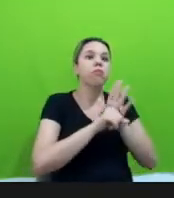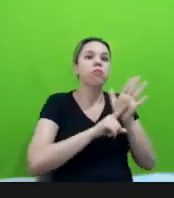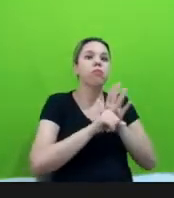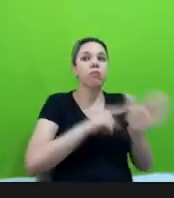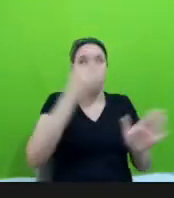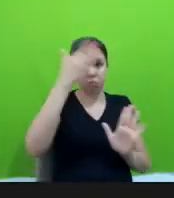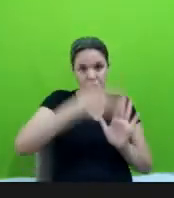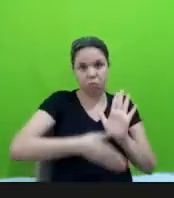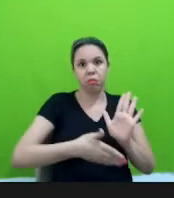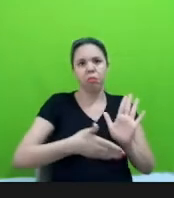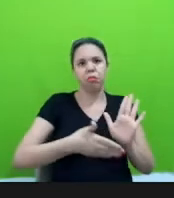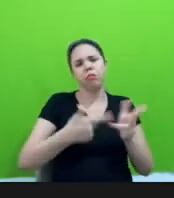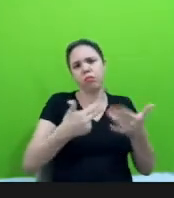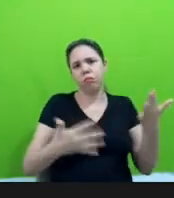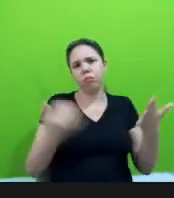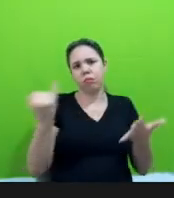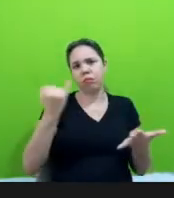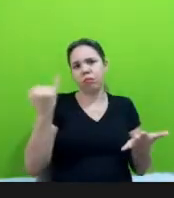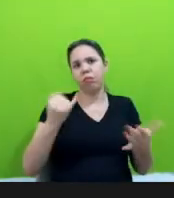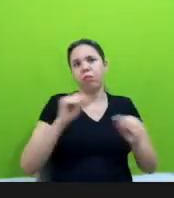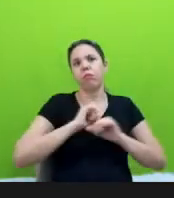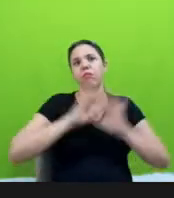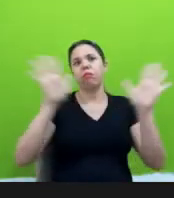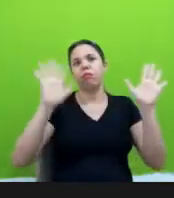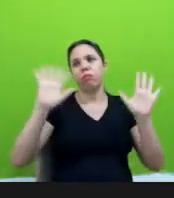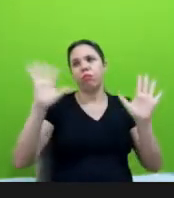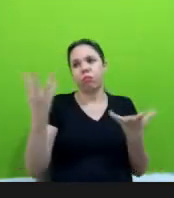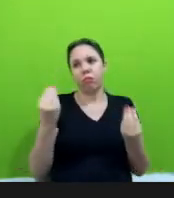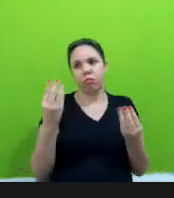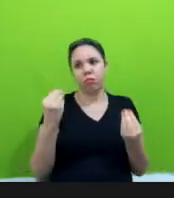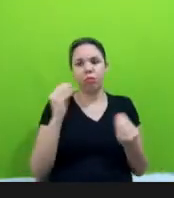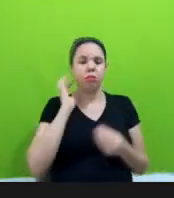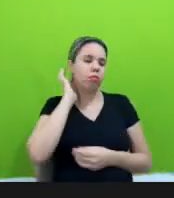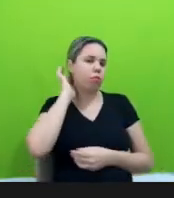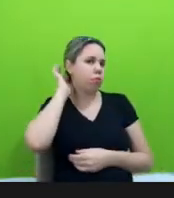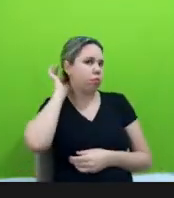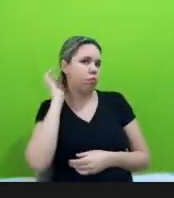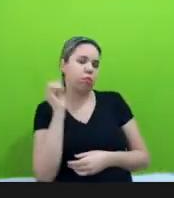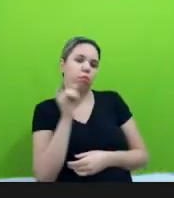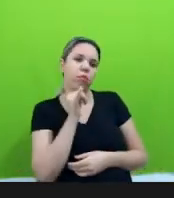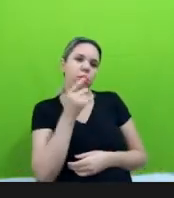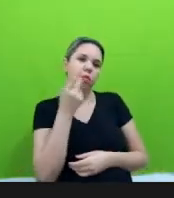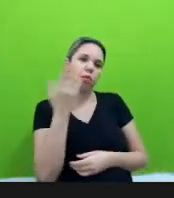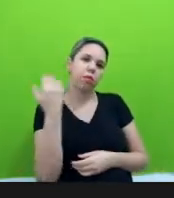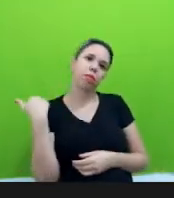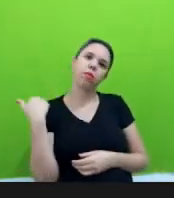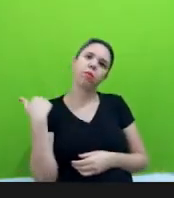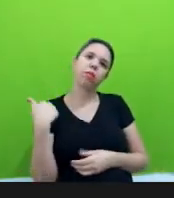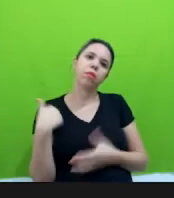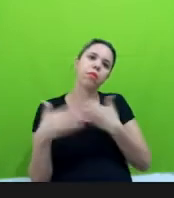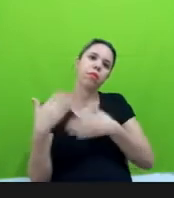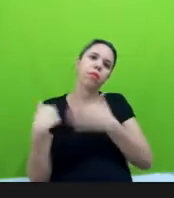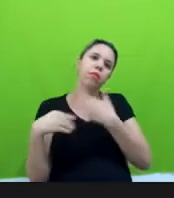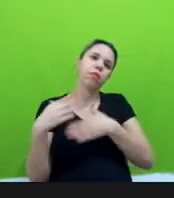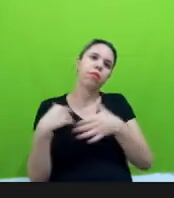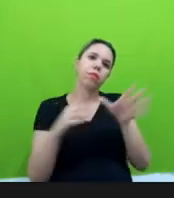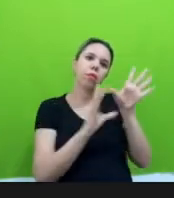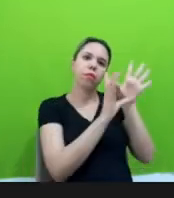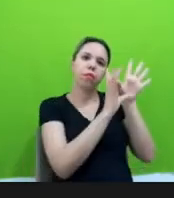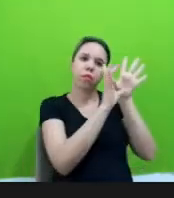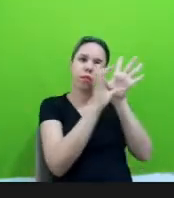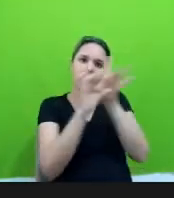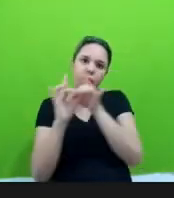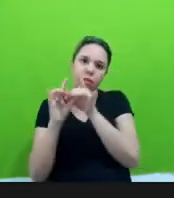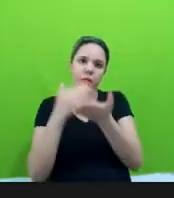aí tem muitos casos, é importante a gente deixar claro que isso acontece muito. E até o caso que eu dei, o processo que eu contextualizei no início da